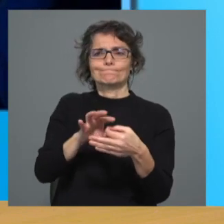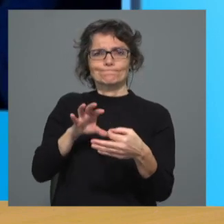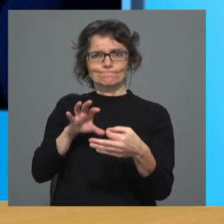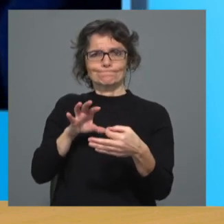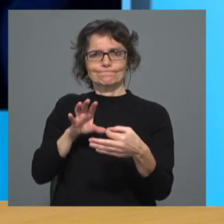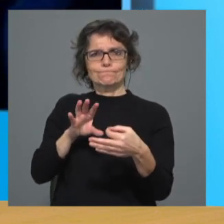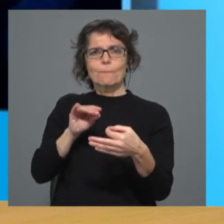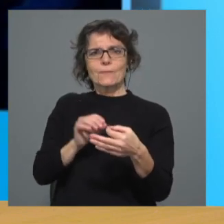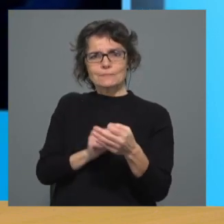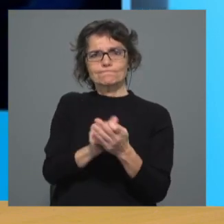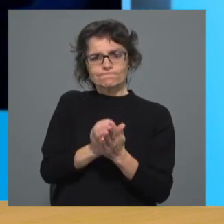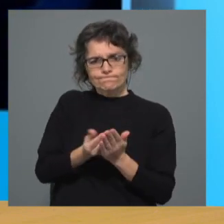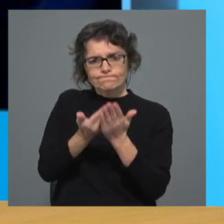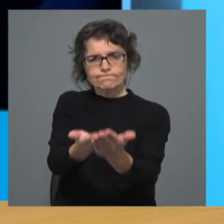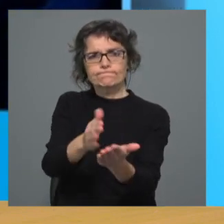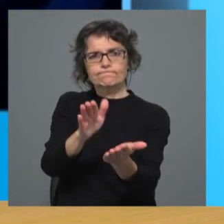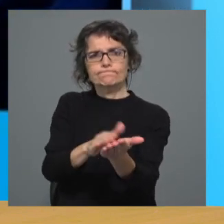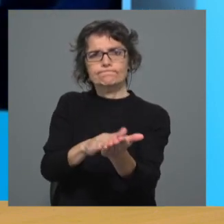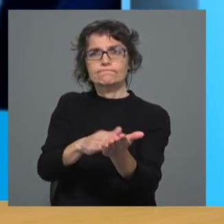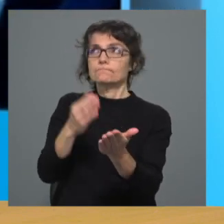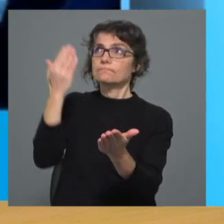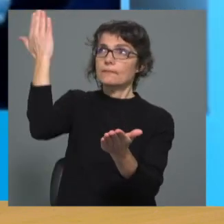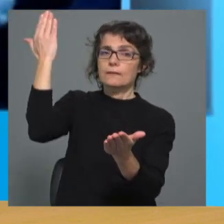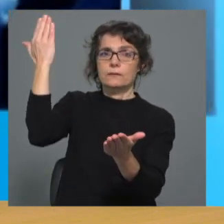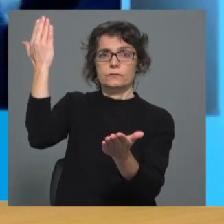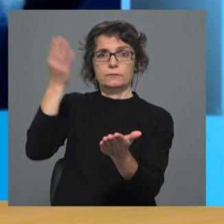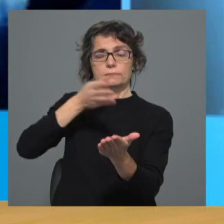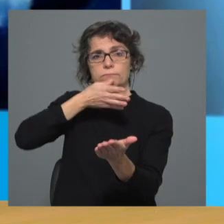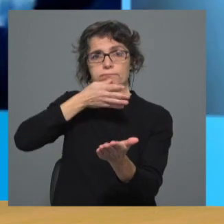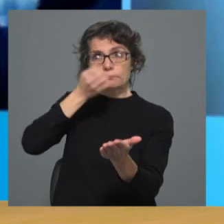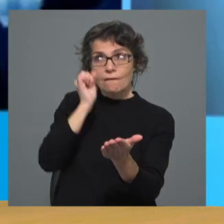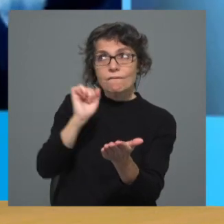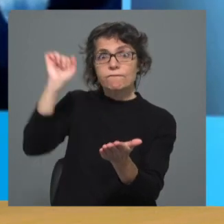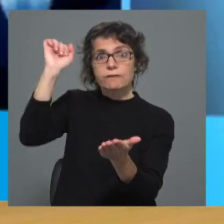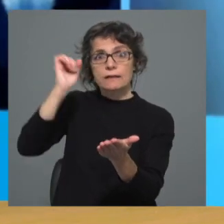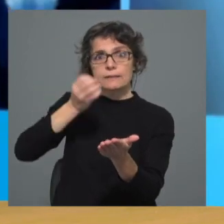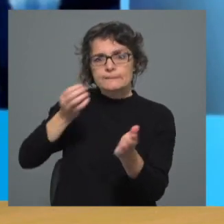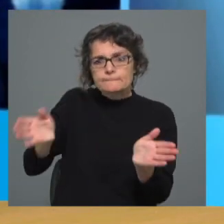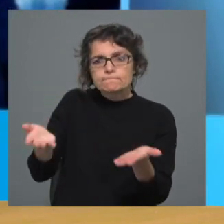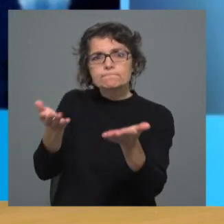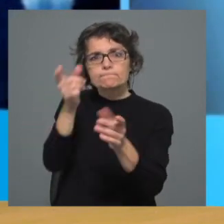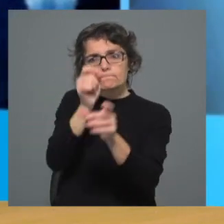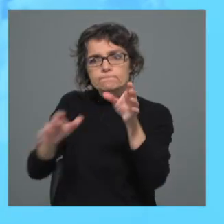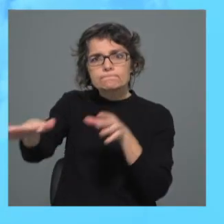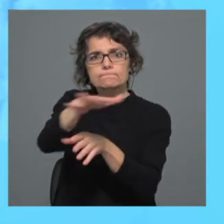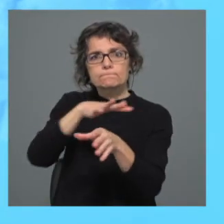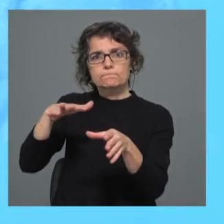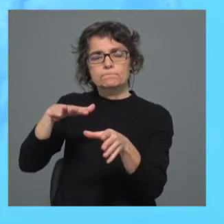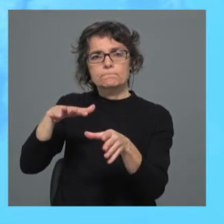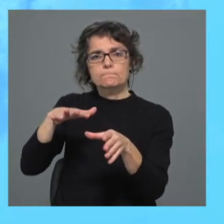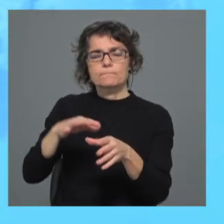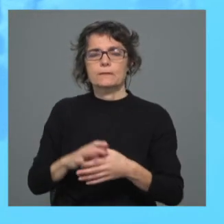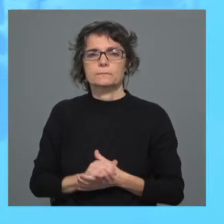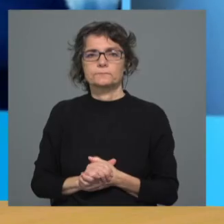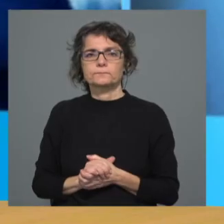como palavra inspirada de Deus para inspirar os crentes e motivá-los na sua dinâmica de vida cristã.